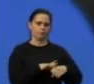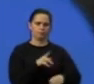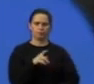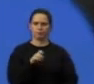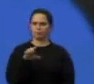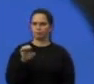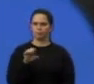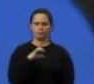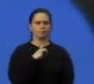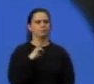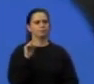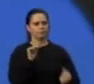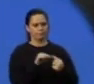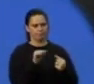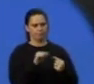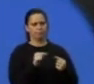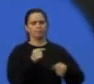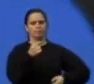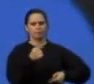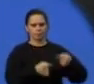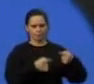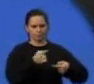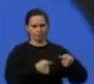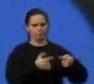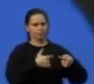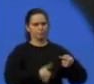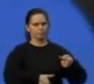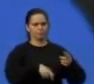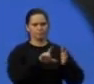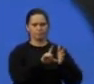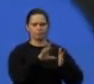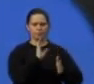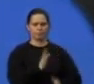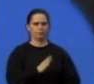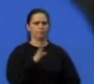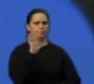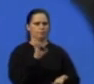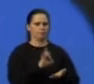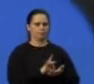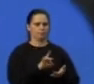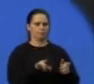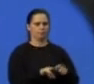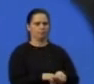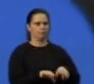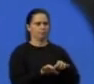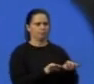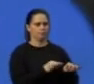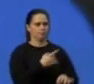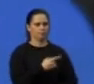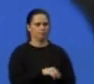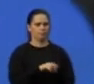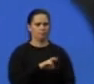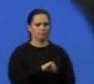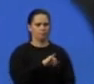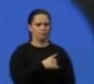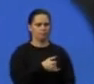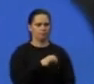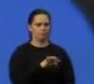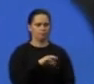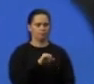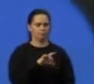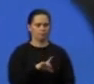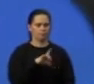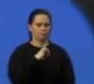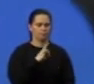respeito ao que nós acabamos de discutir anteriormente, quando geralmente tanto o projétil quanto uma